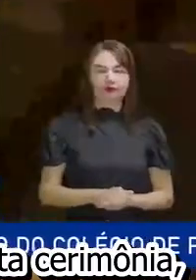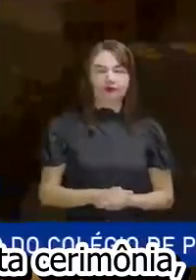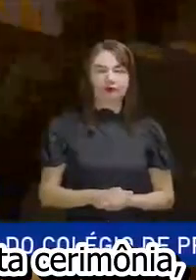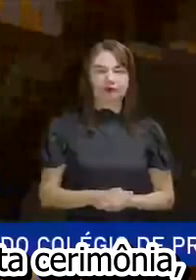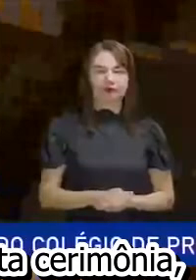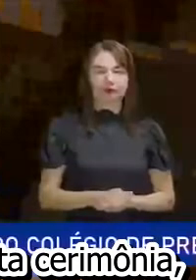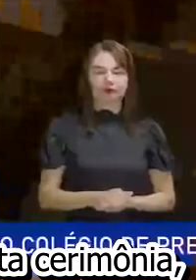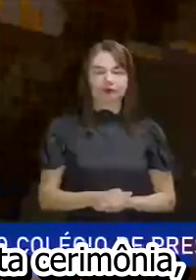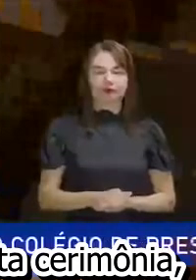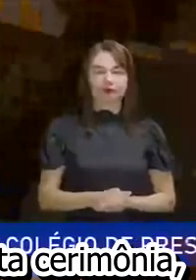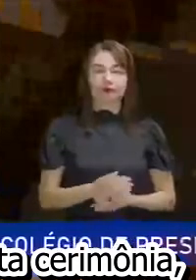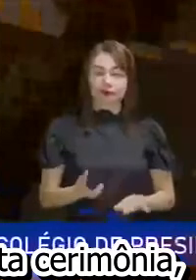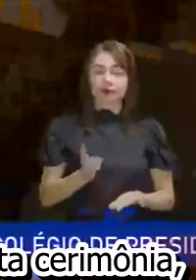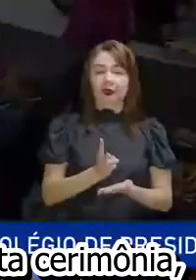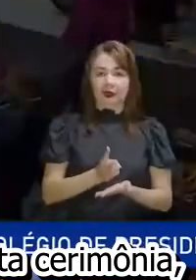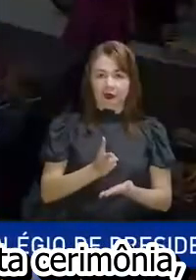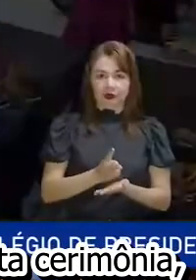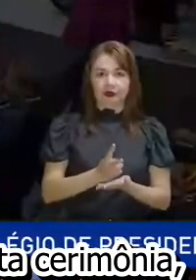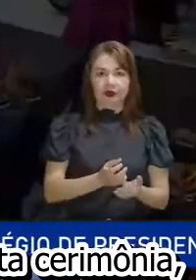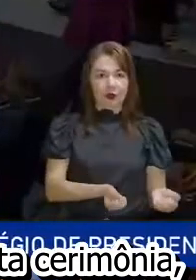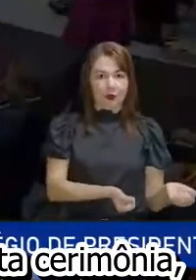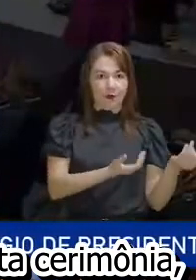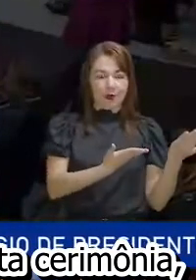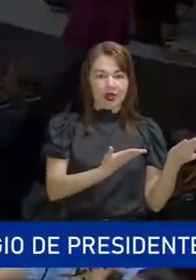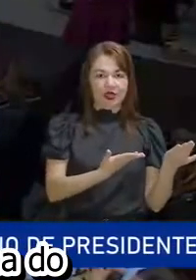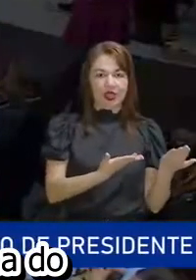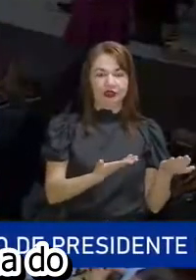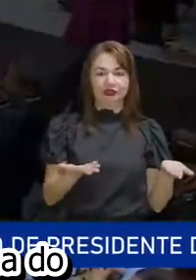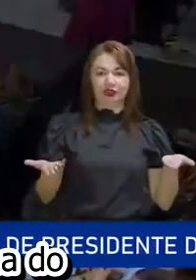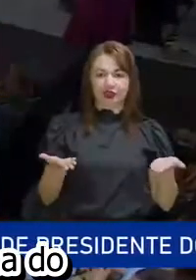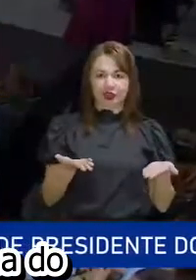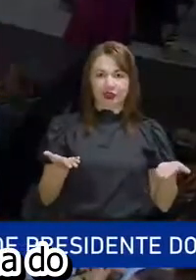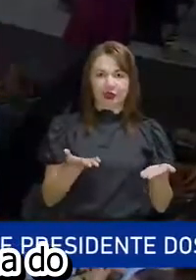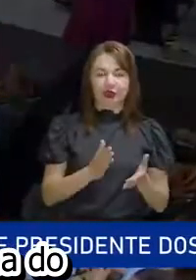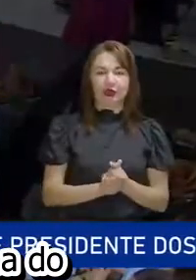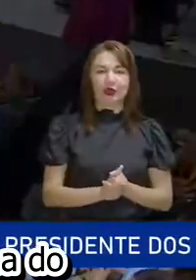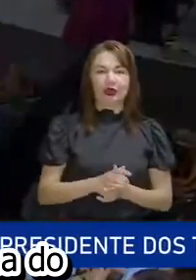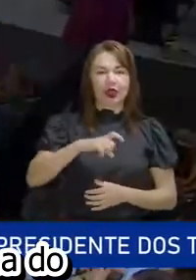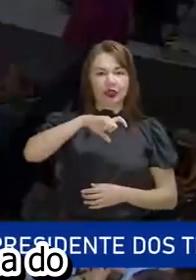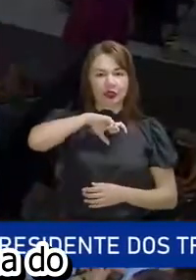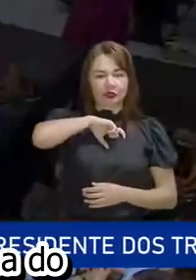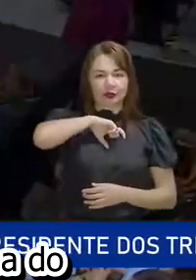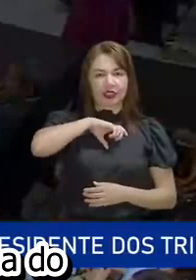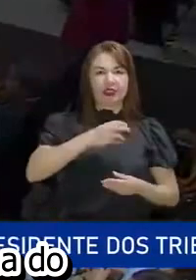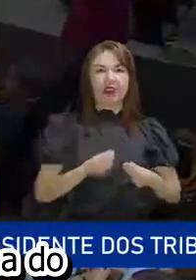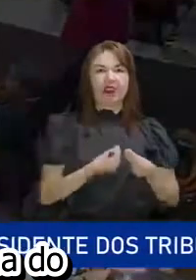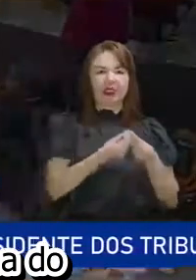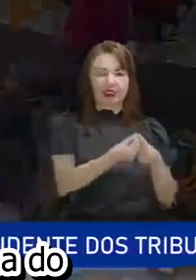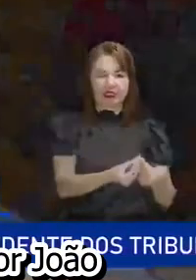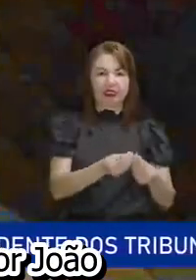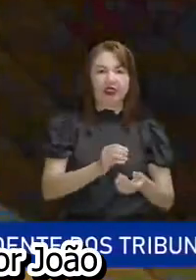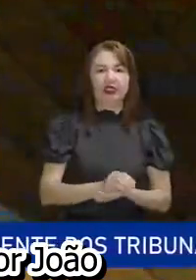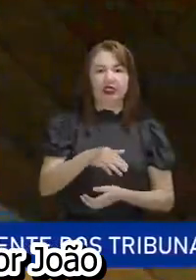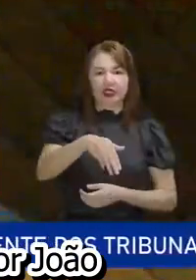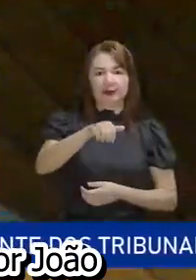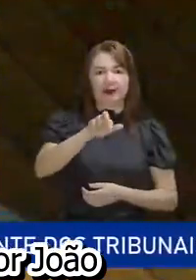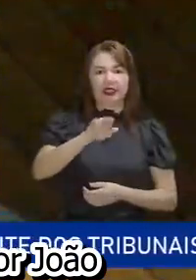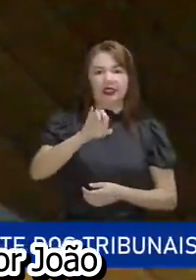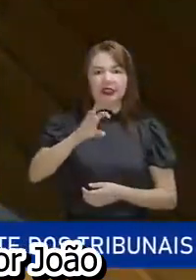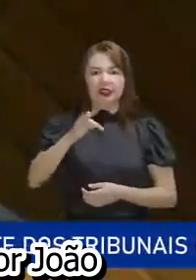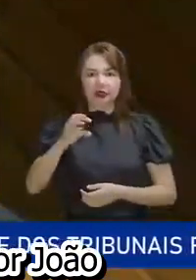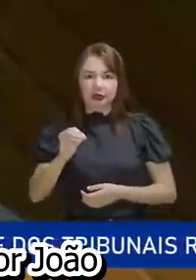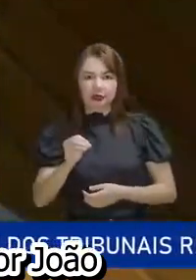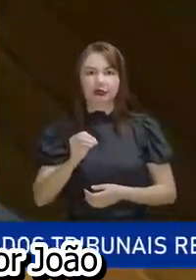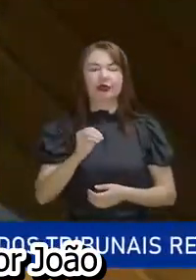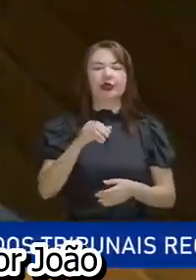Senhoras e senhores, em continuidade às homenagens desta cerimônia, a próxima condecoração a ser entregue é a Medalha do Mérito